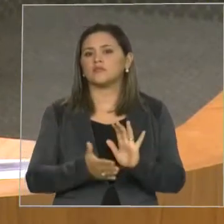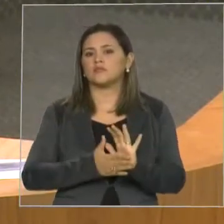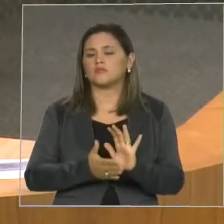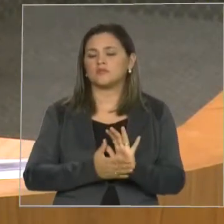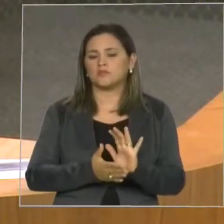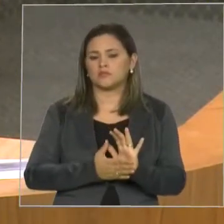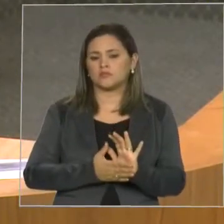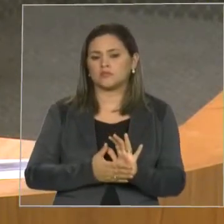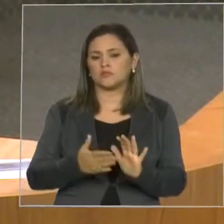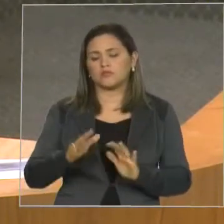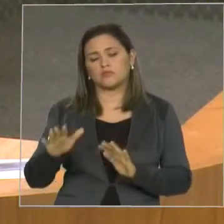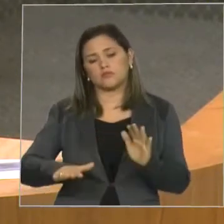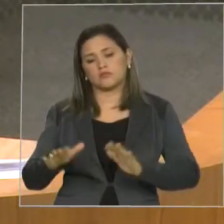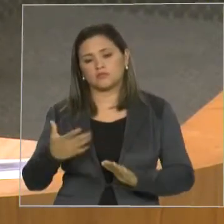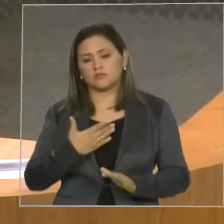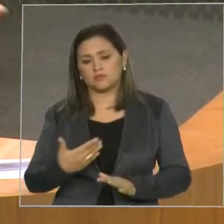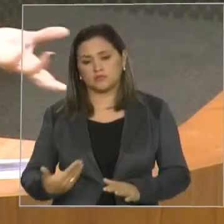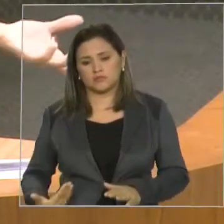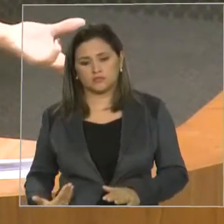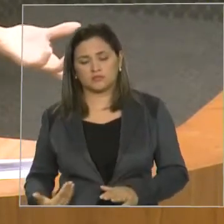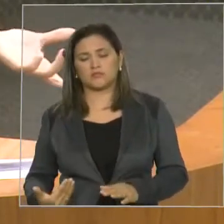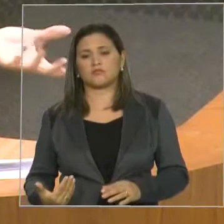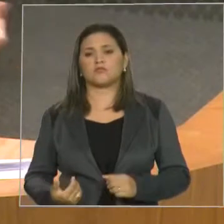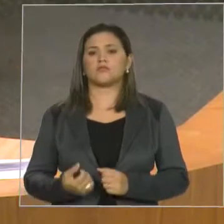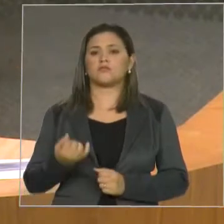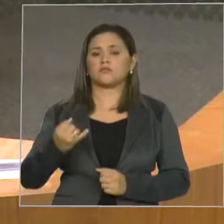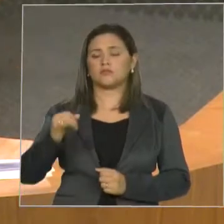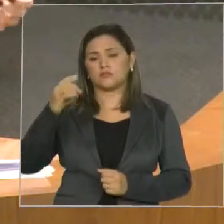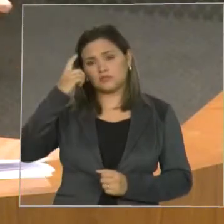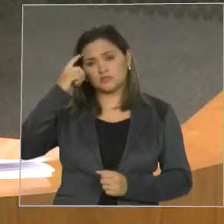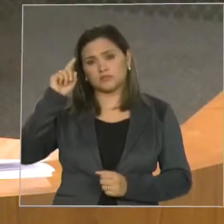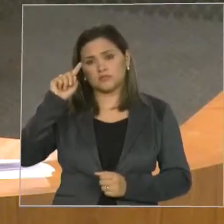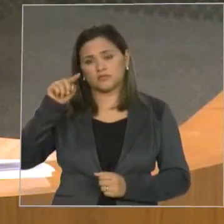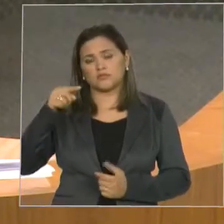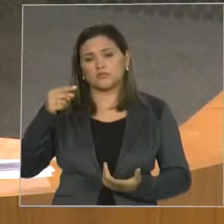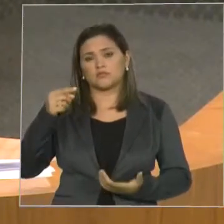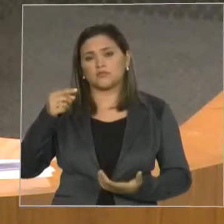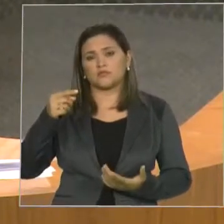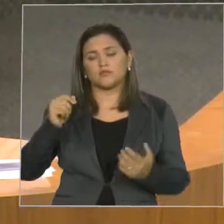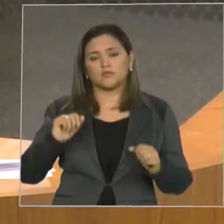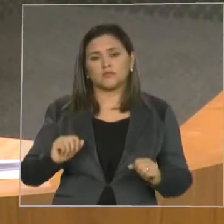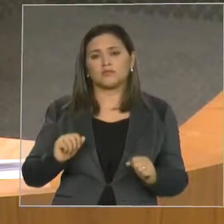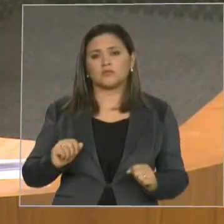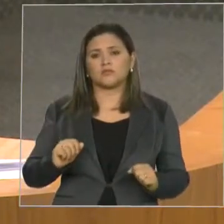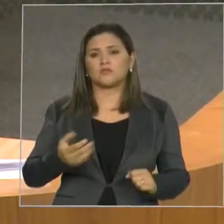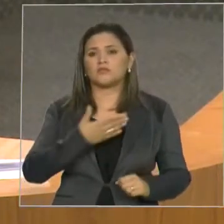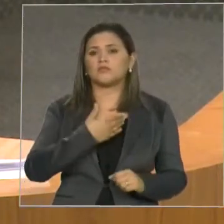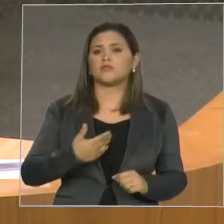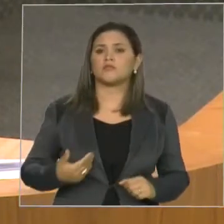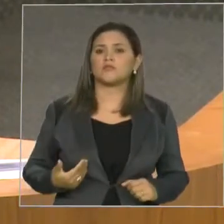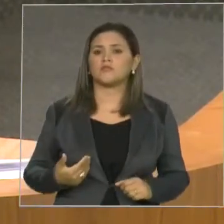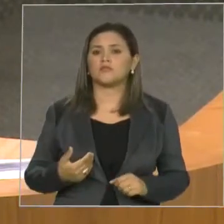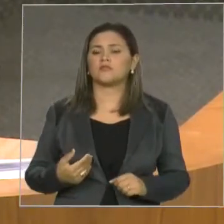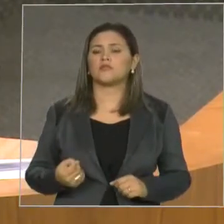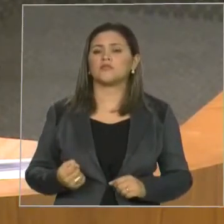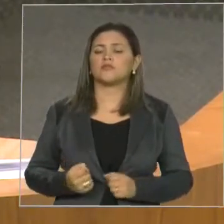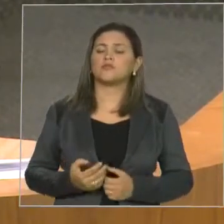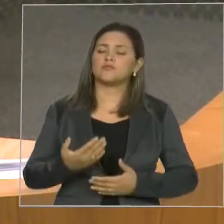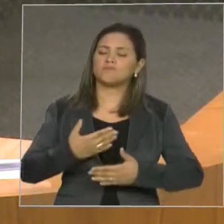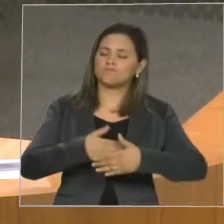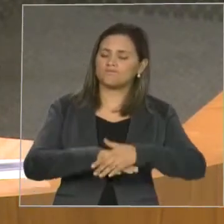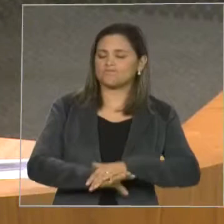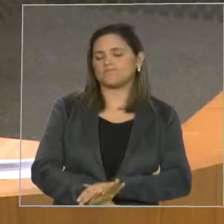ao governo realmente se achar conveniente, que o governo tem esse, o governador Flávio Dino tem esse péssimo